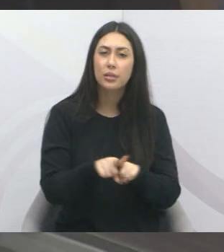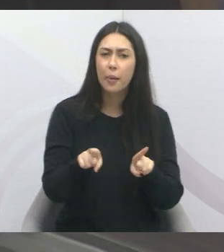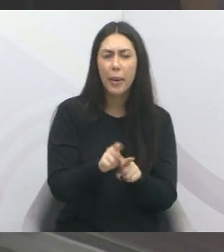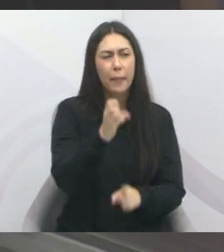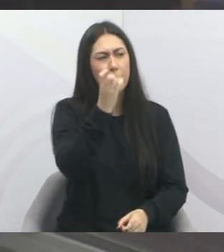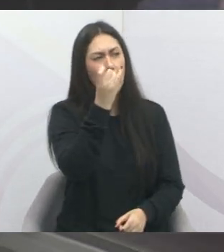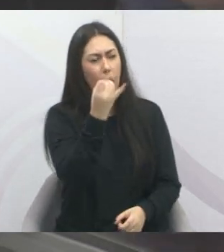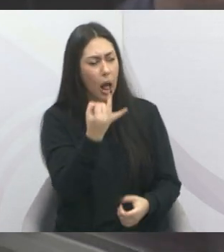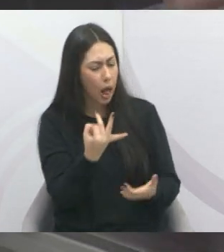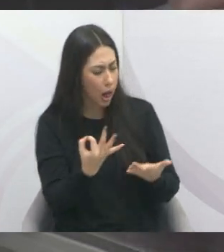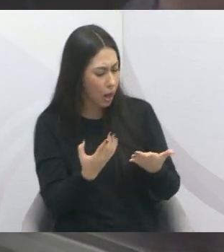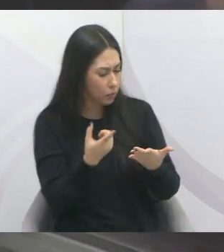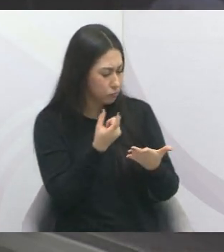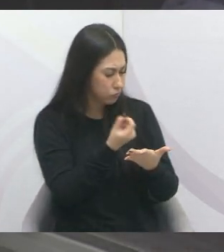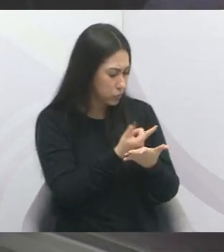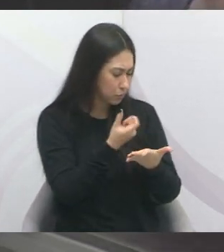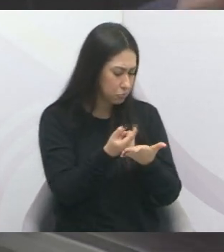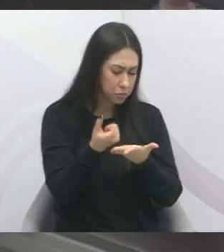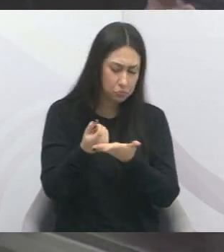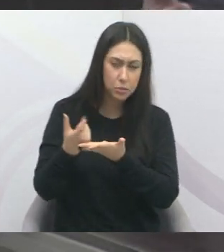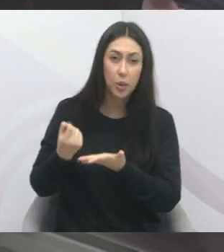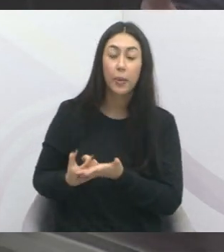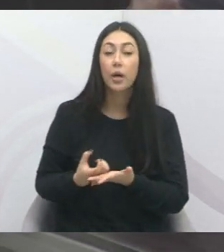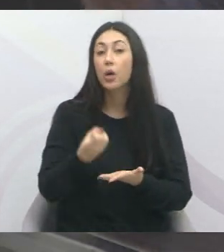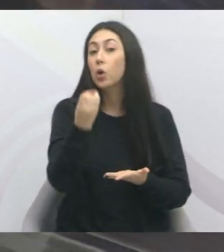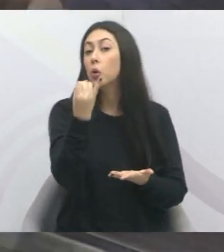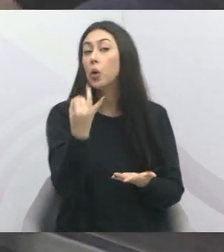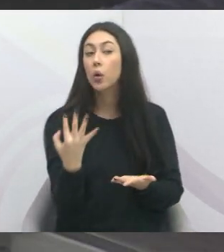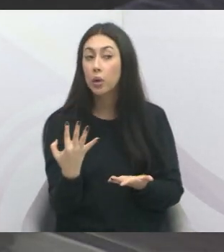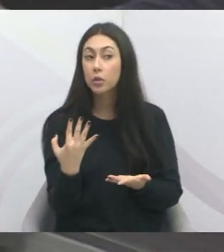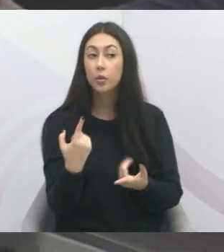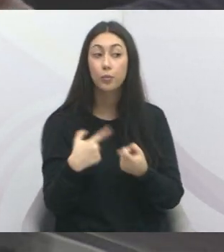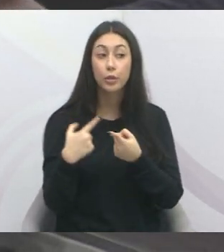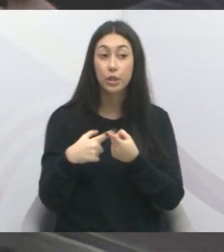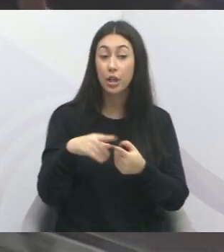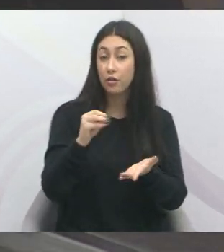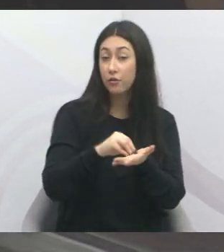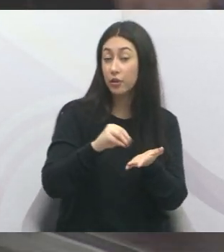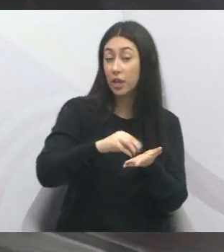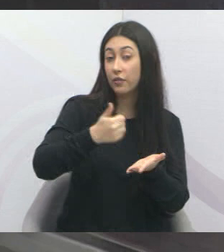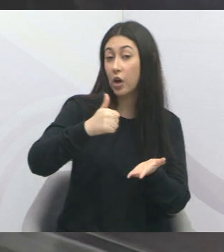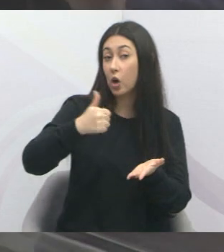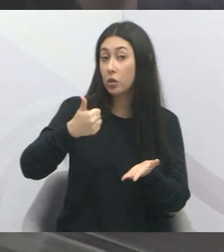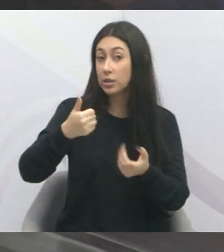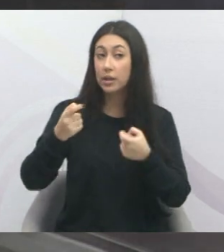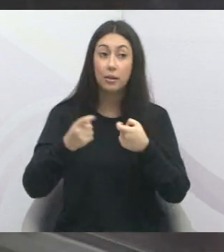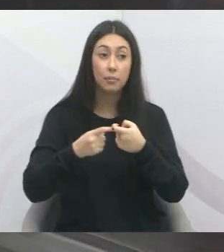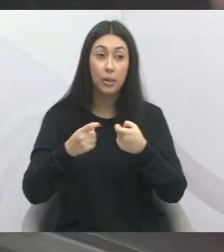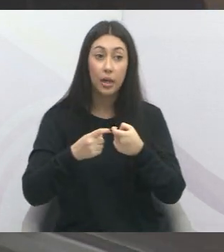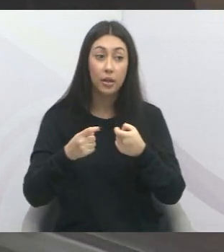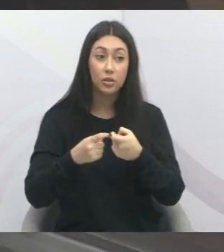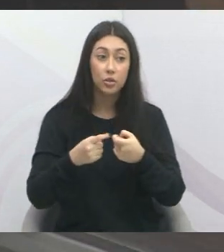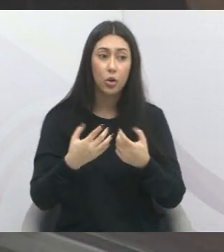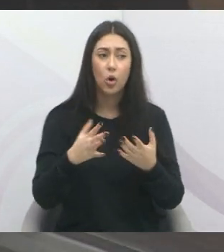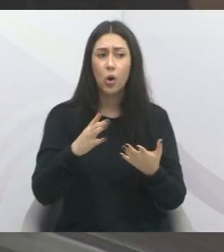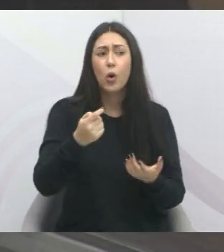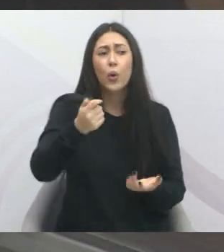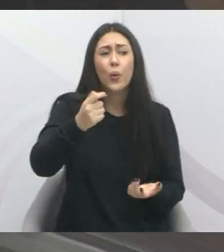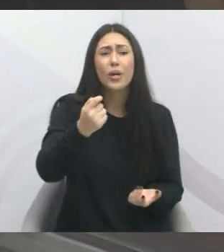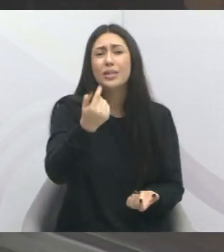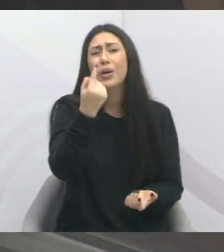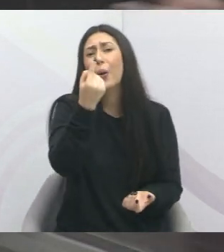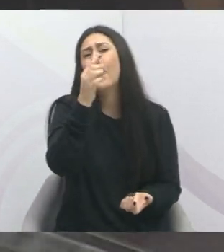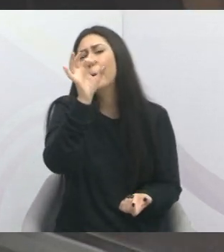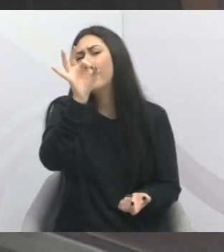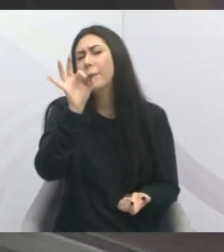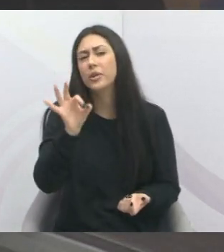aqui do que se gastaria suprindo os 11 médicos que faltavam nas unidades de saúde, não corresponderia a 1% do orçamento